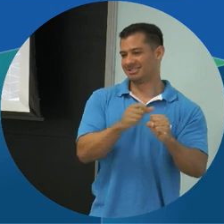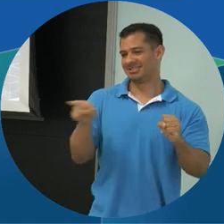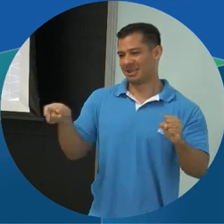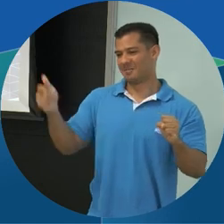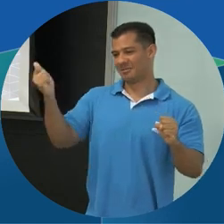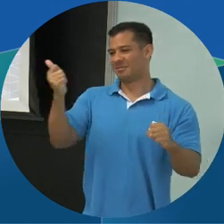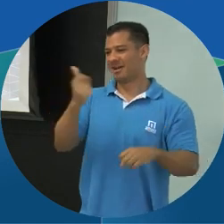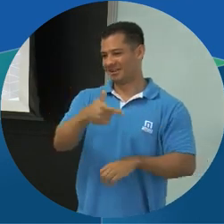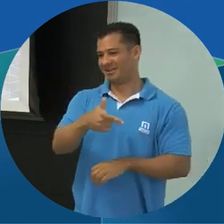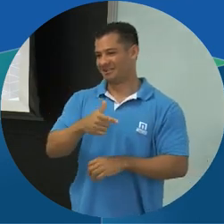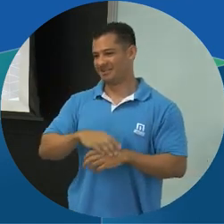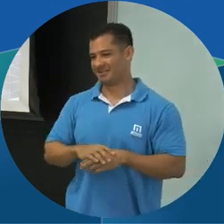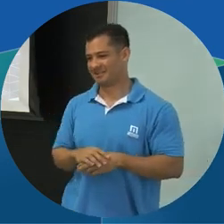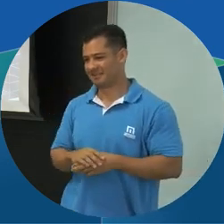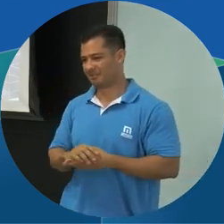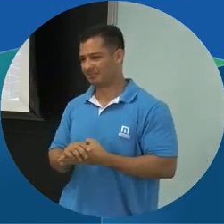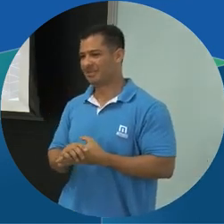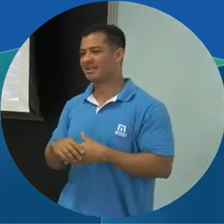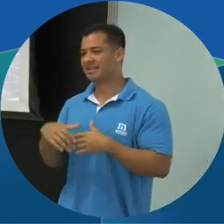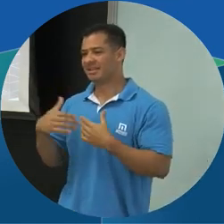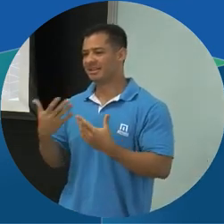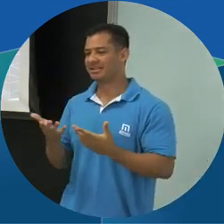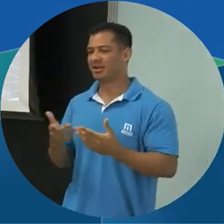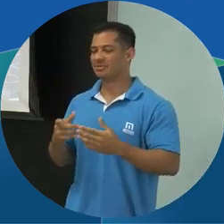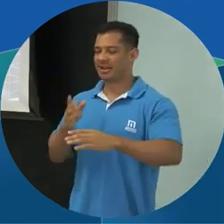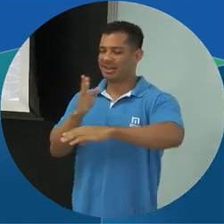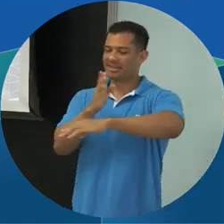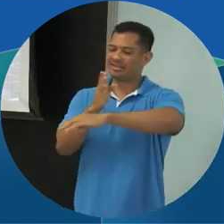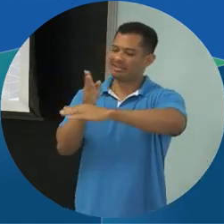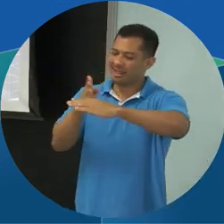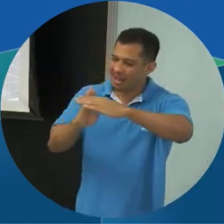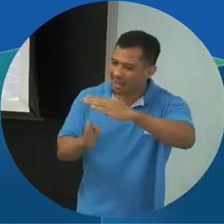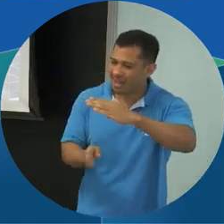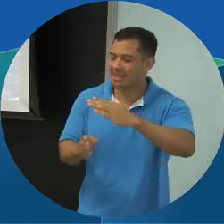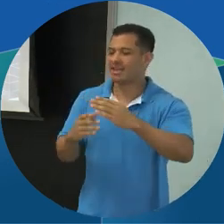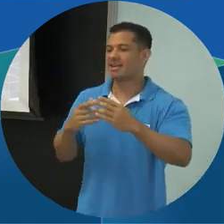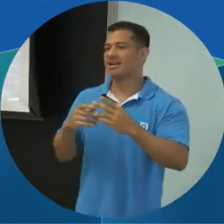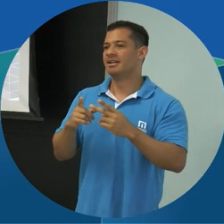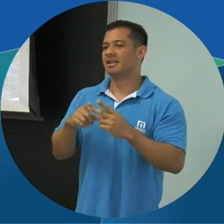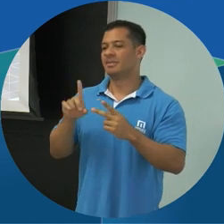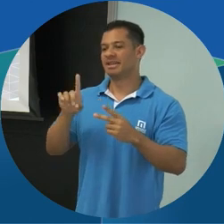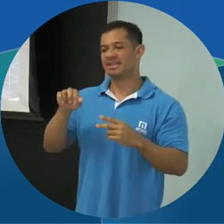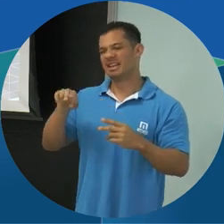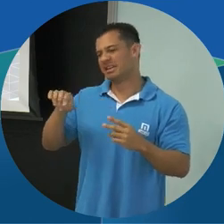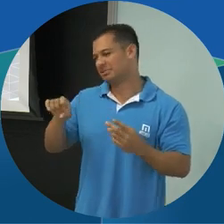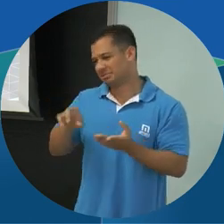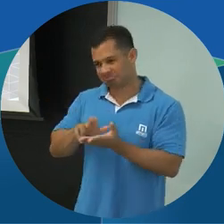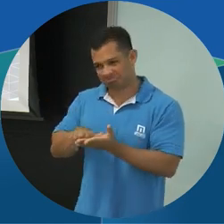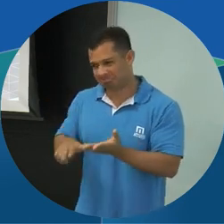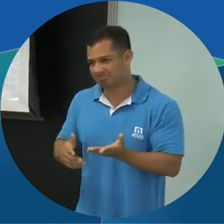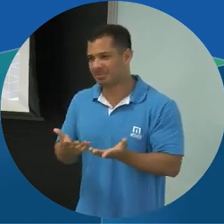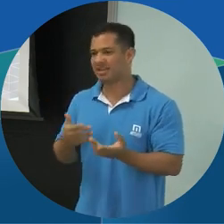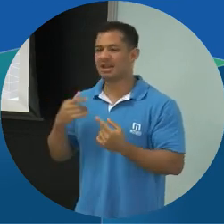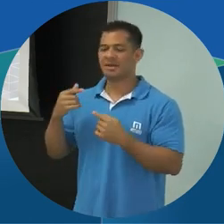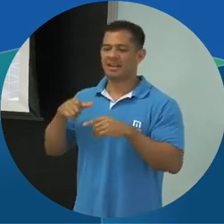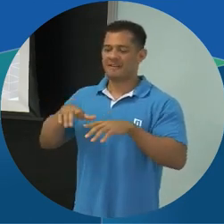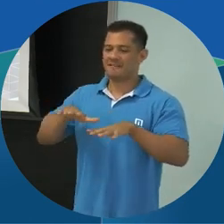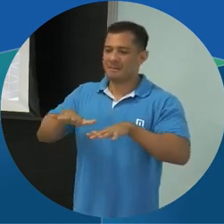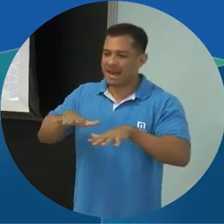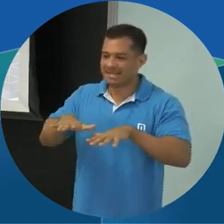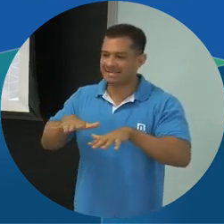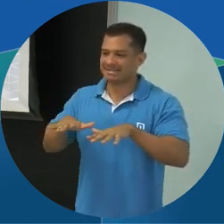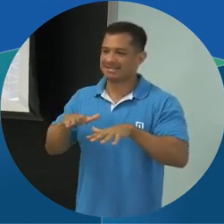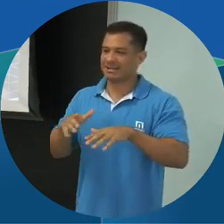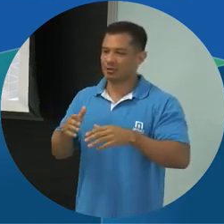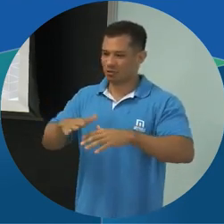trincas, os danos na estrutura metálica, né? As vibrações, a propagação de vibrações na